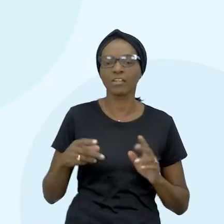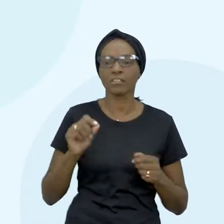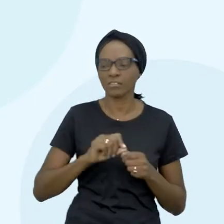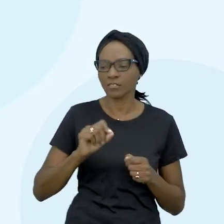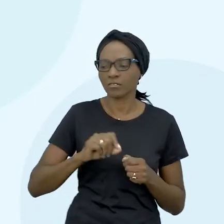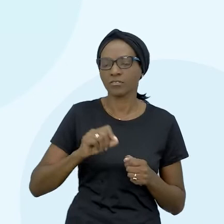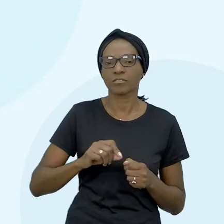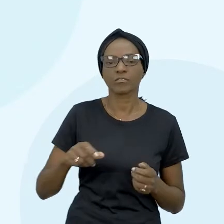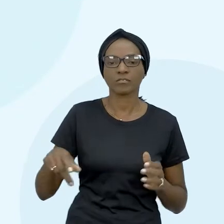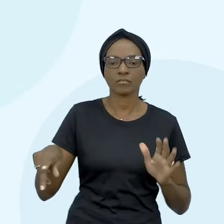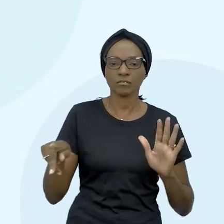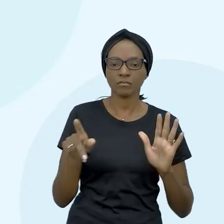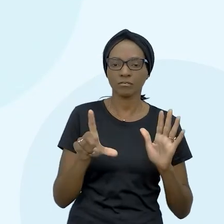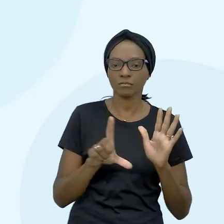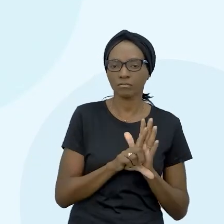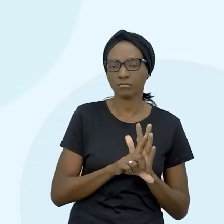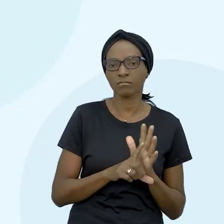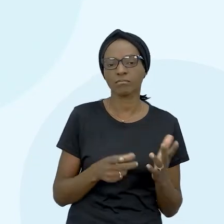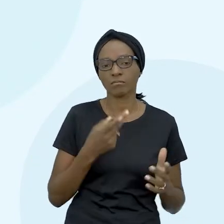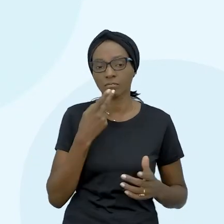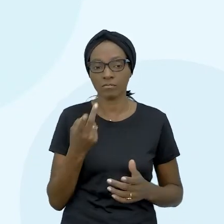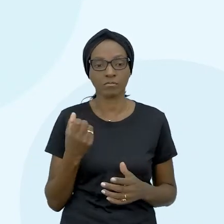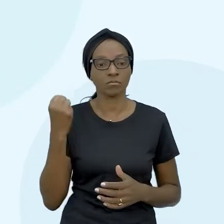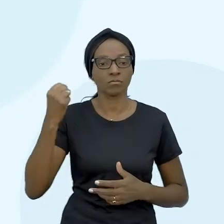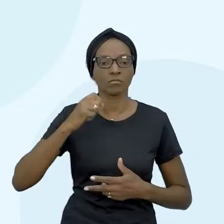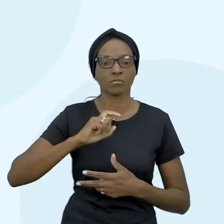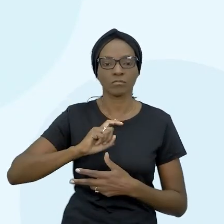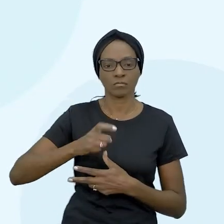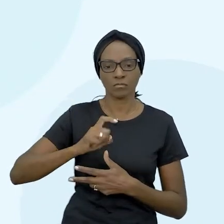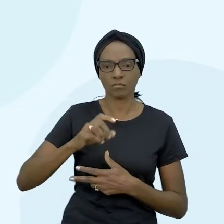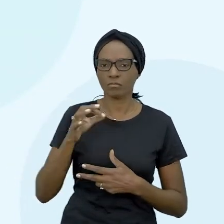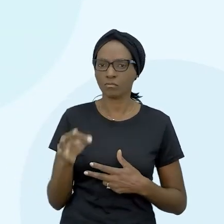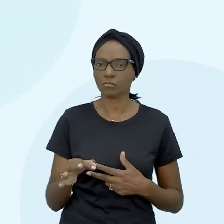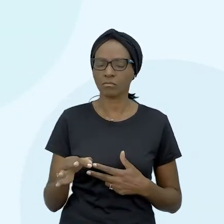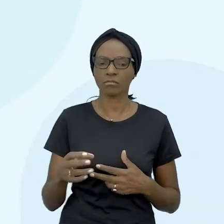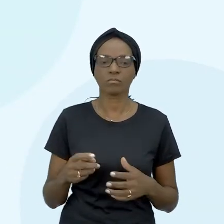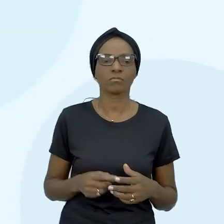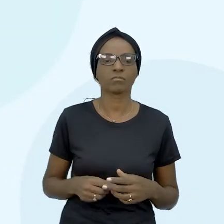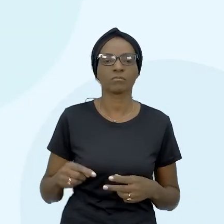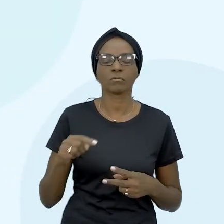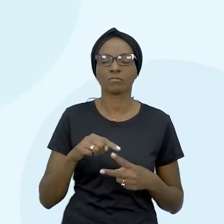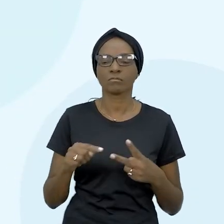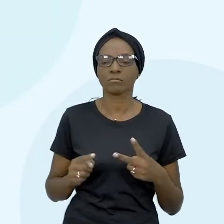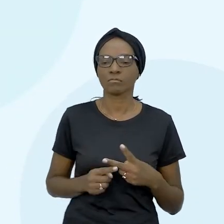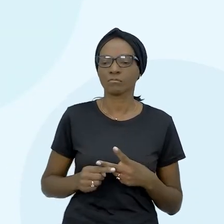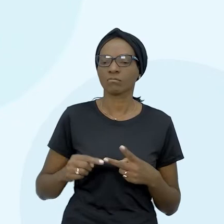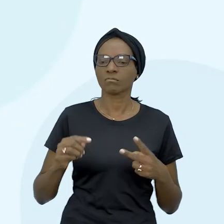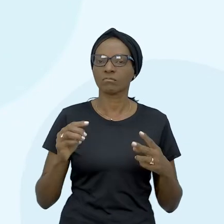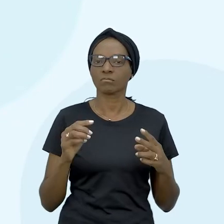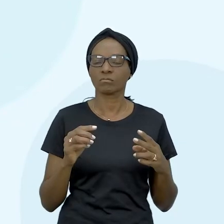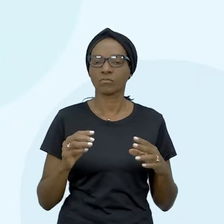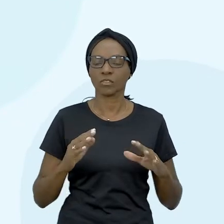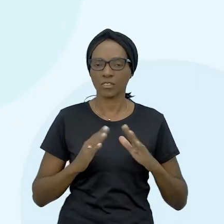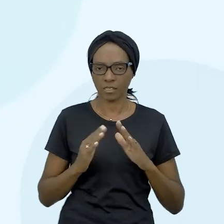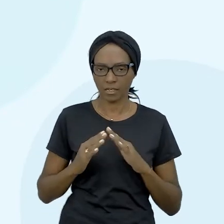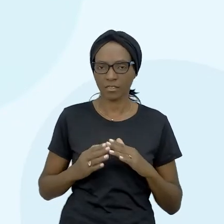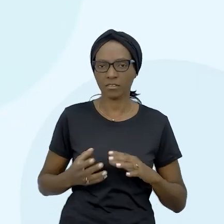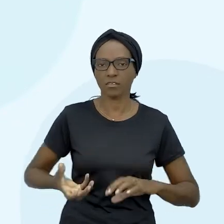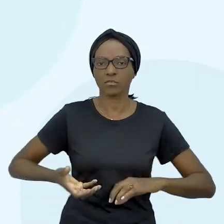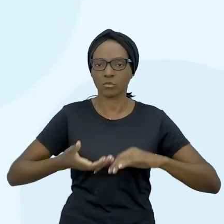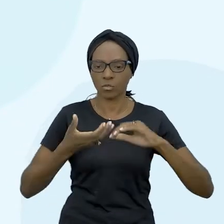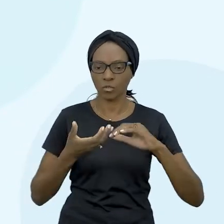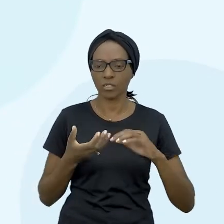leis, a gente está falando do poder legislativo, tá certo? Então, as duas casas de Congresso, as duas